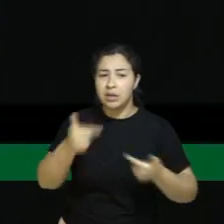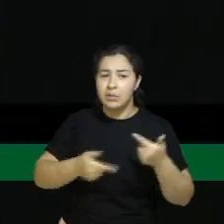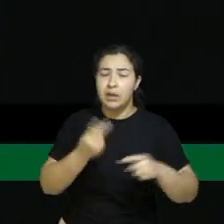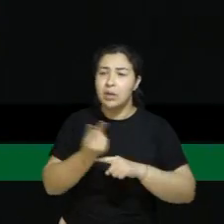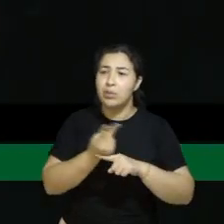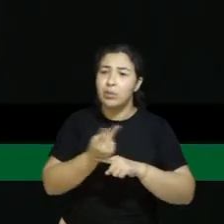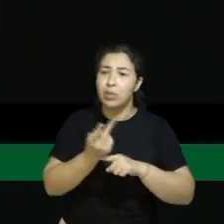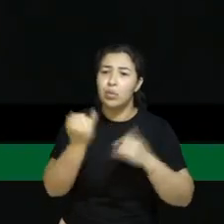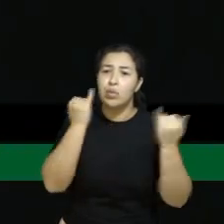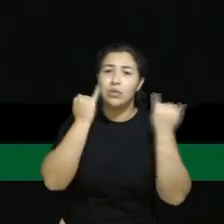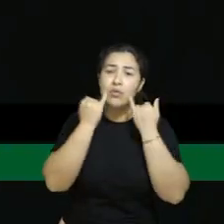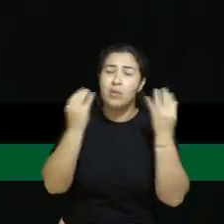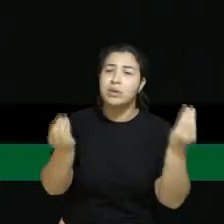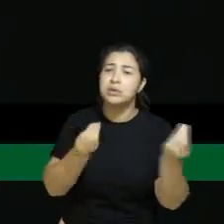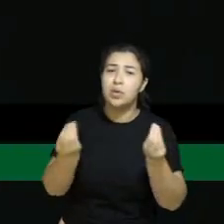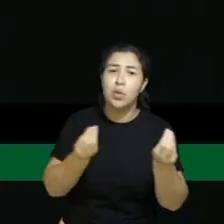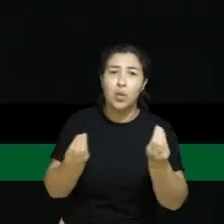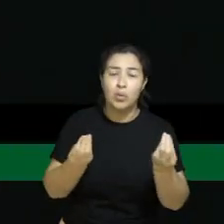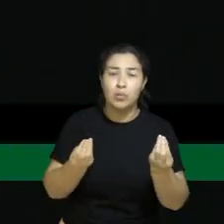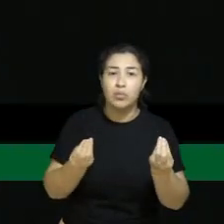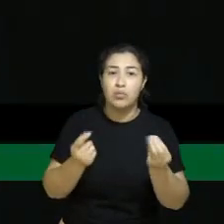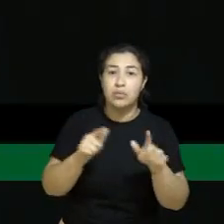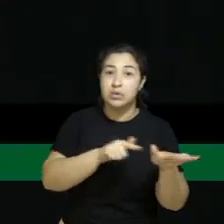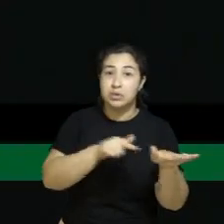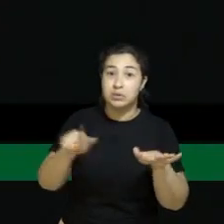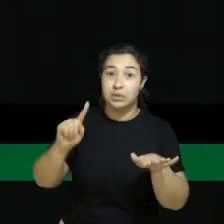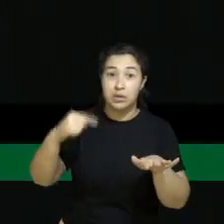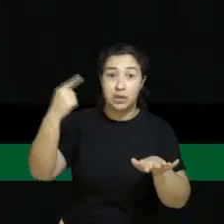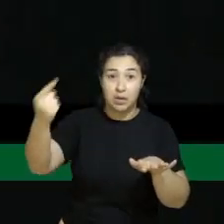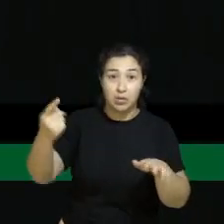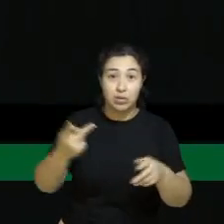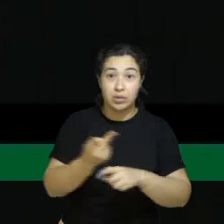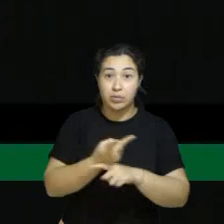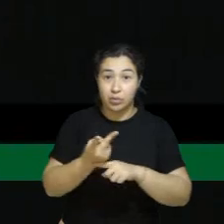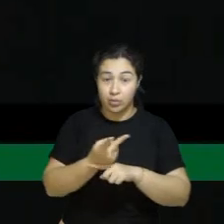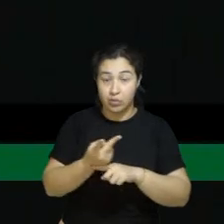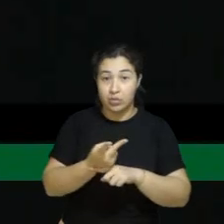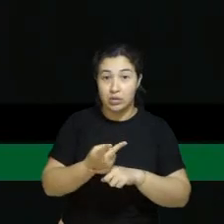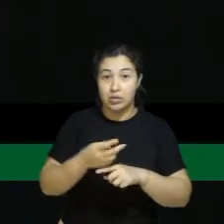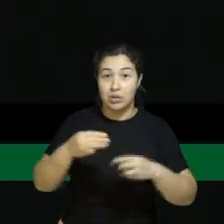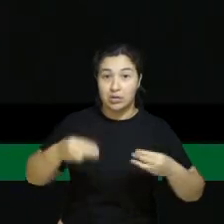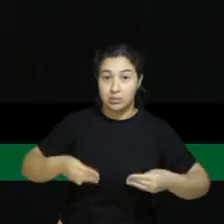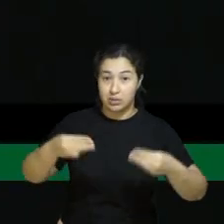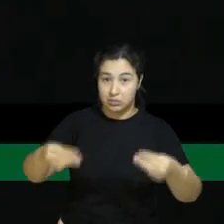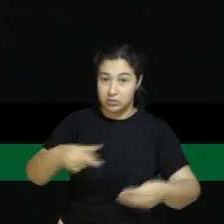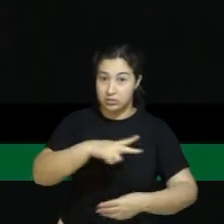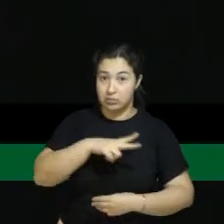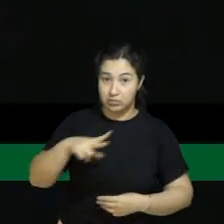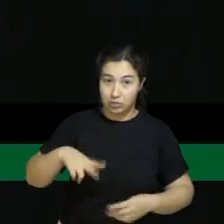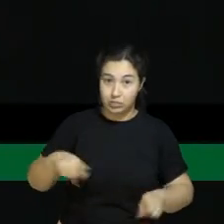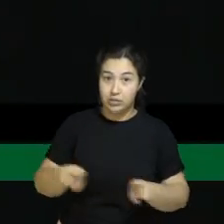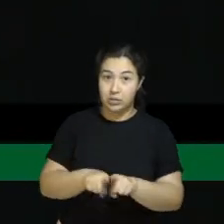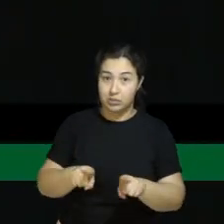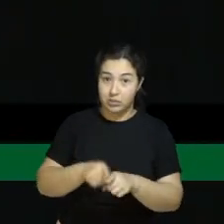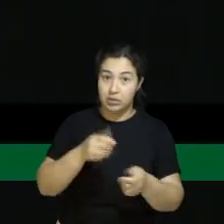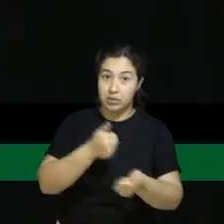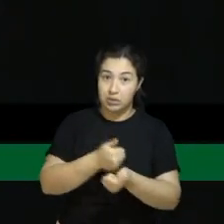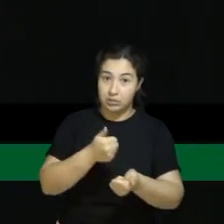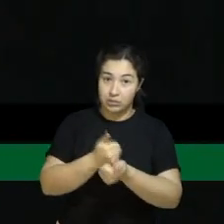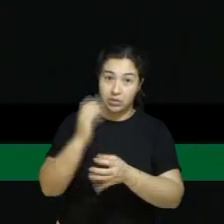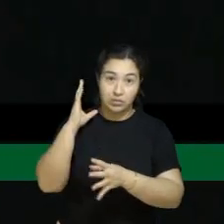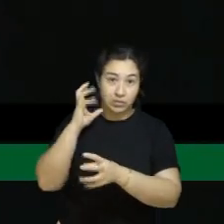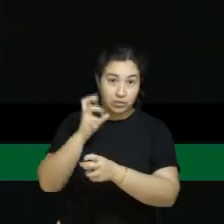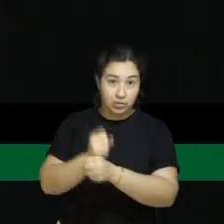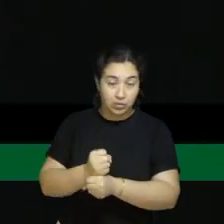nessa casa. Na semana que vem, farei visitas ao Ministério Público e ao Tribunal de Contas para entender o andamento das denúncias feitas e como